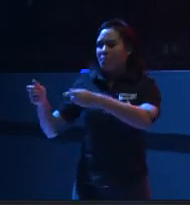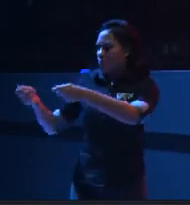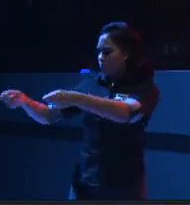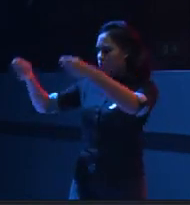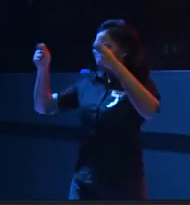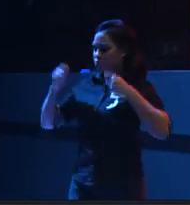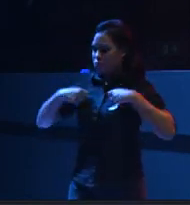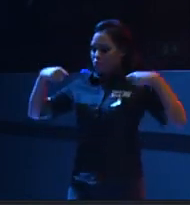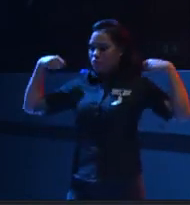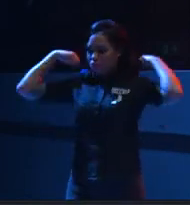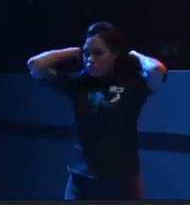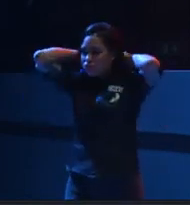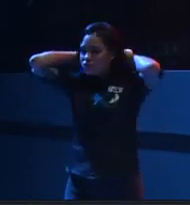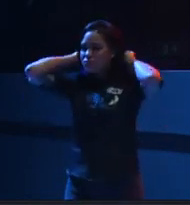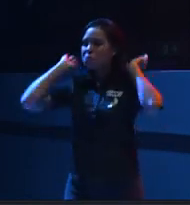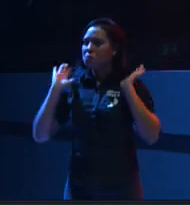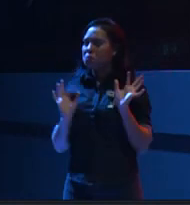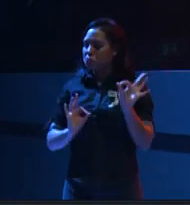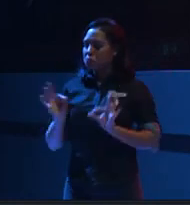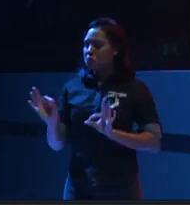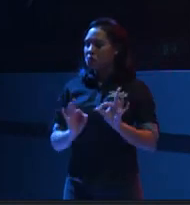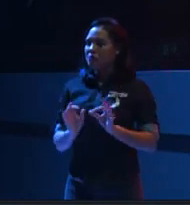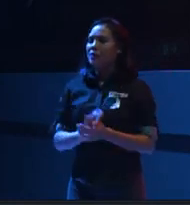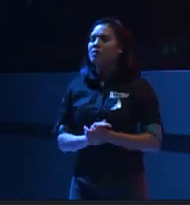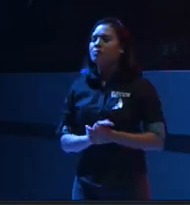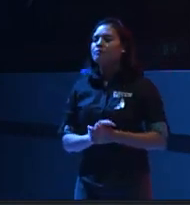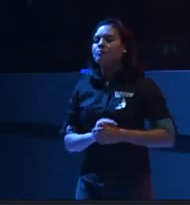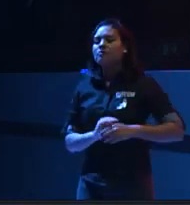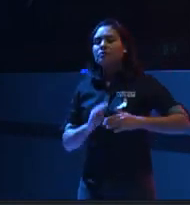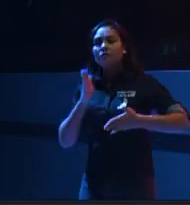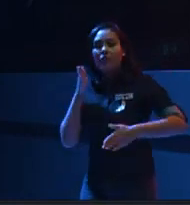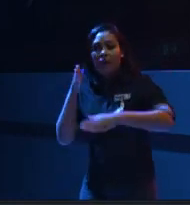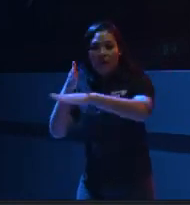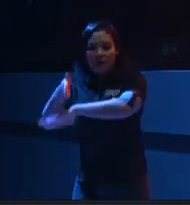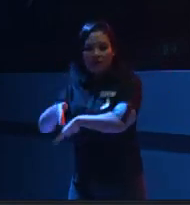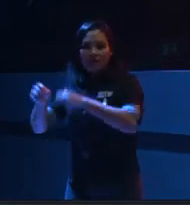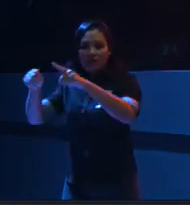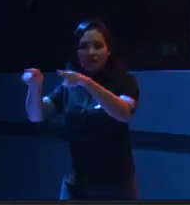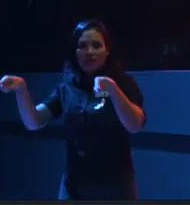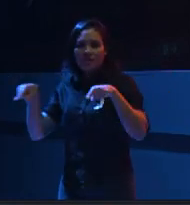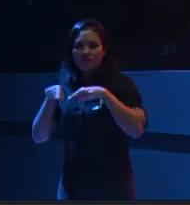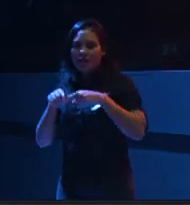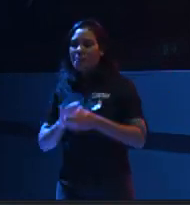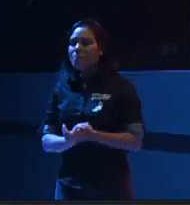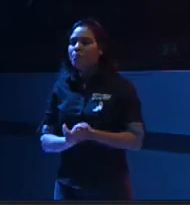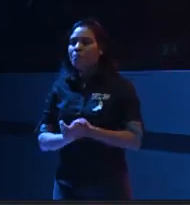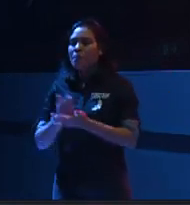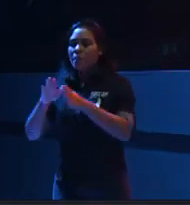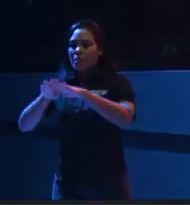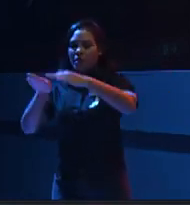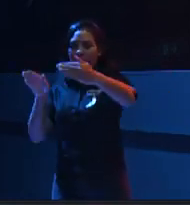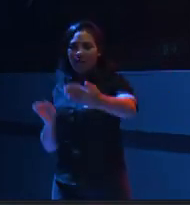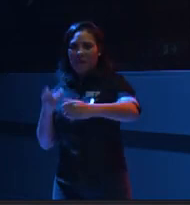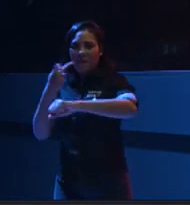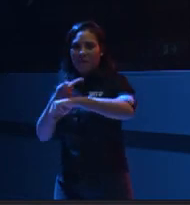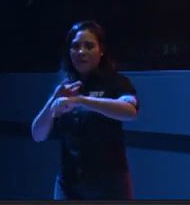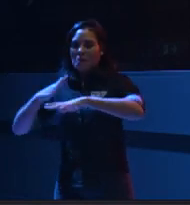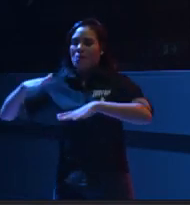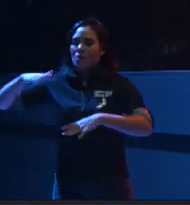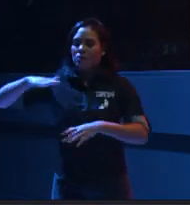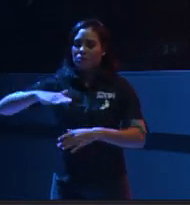fui lá na sala em ver a mão por dentro G1 eu botei a mão no neném e comecei a